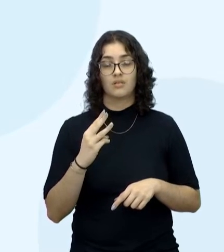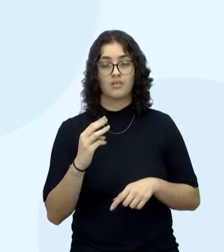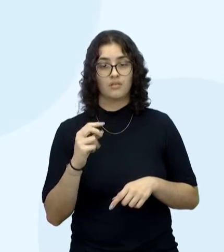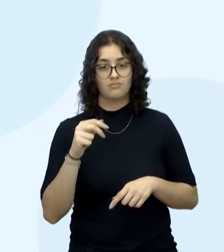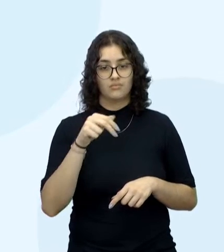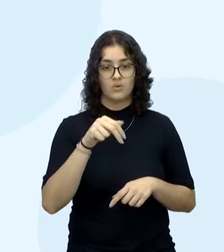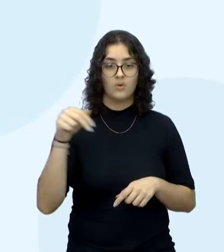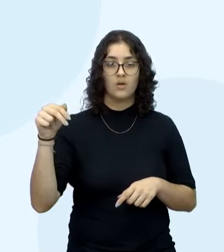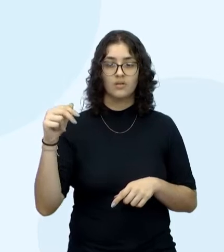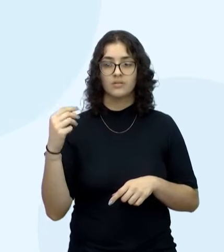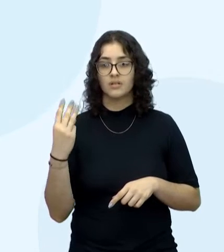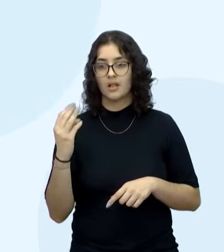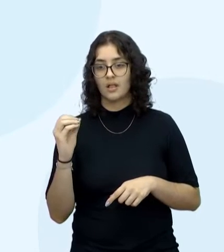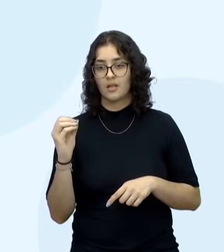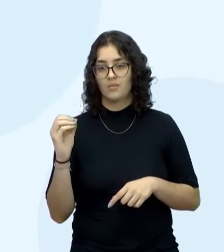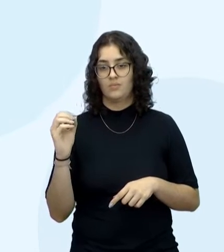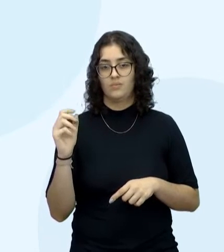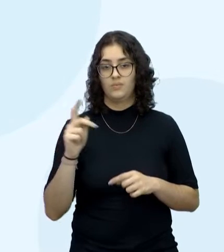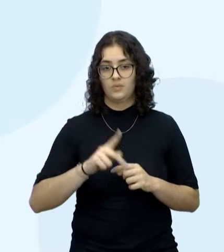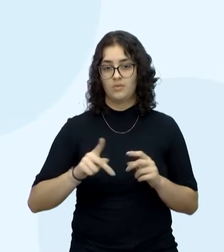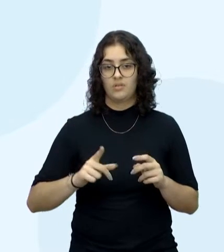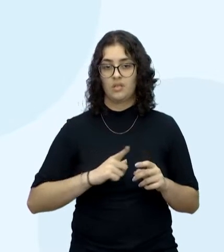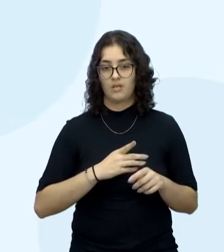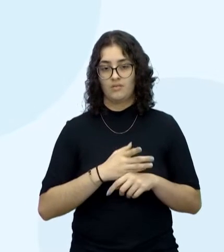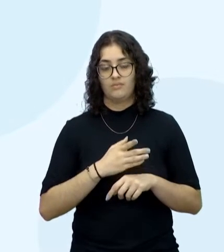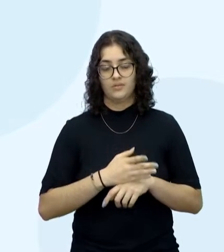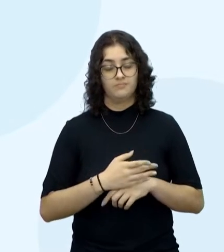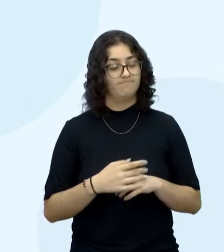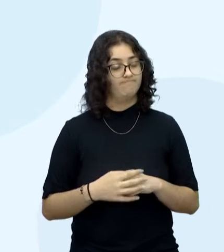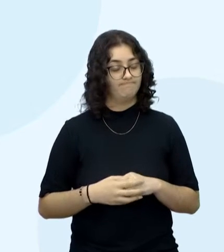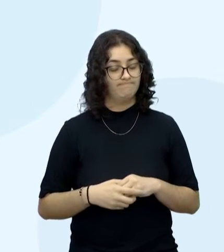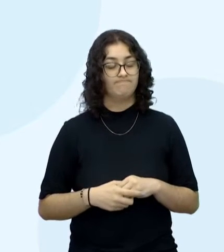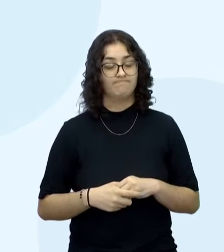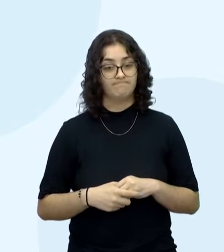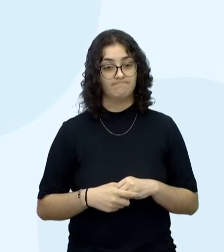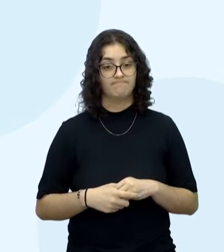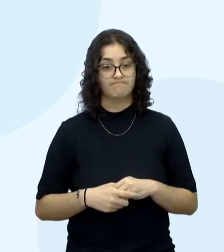30% da população tem acesso à rede de coleta de esgoto.